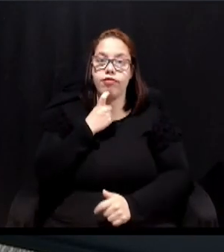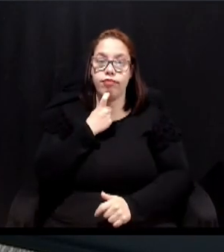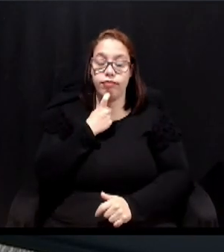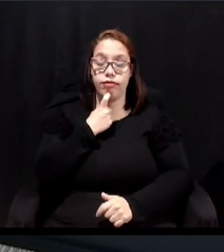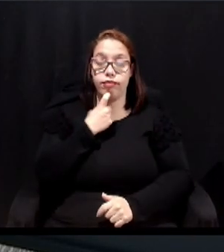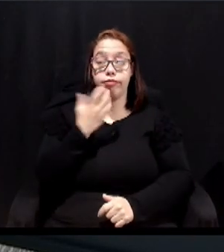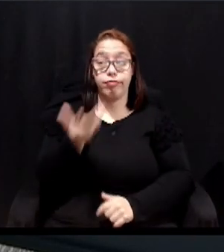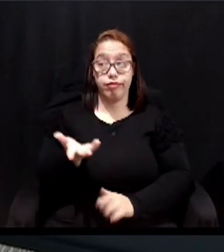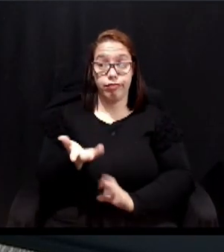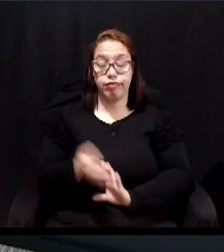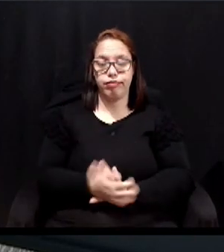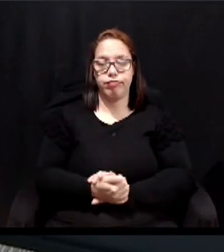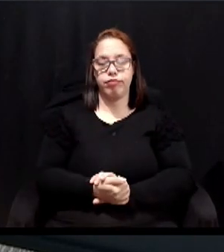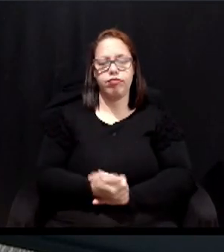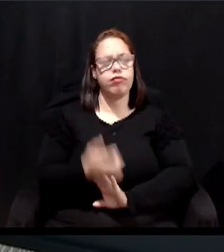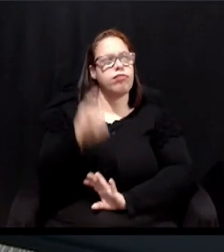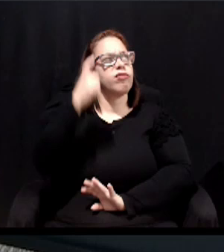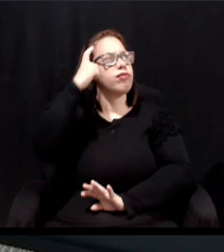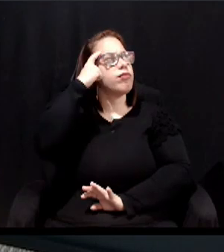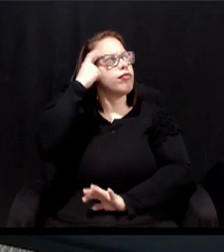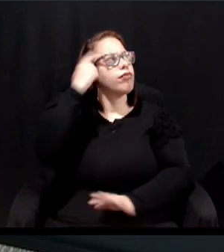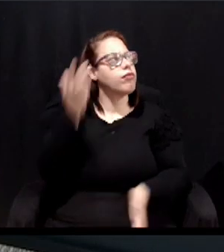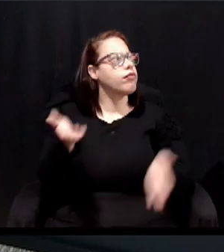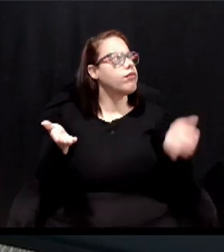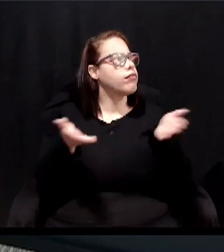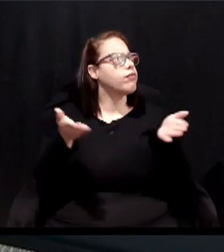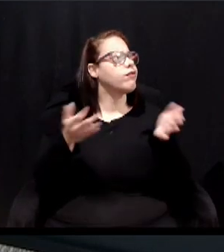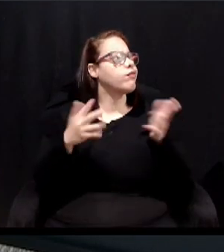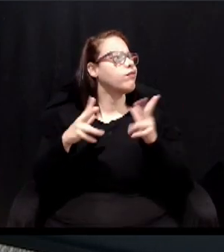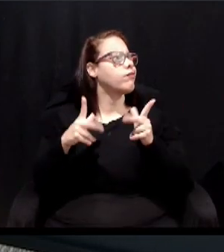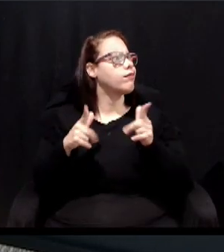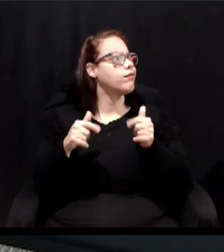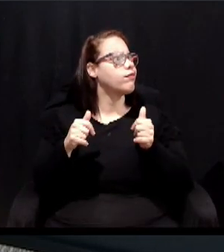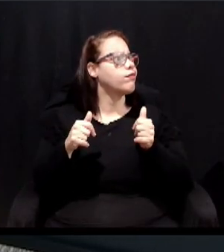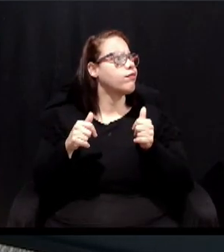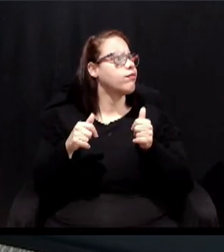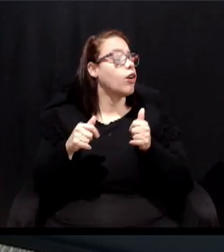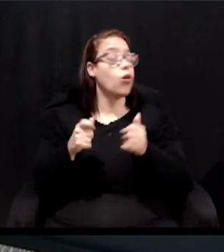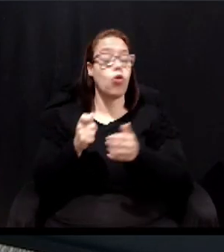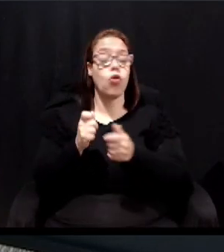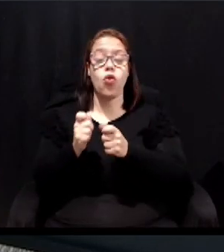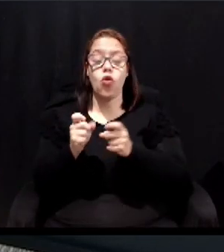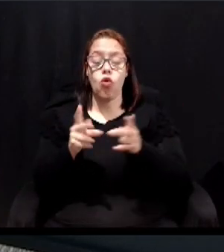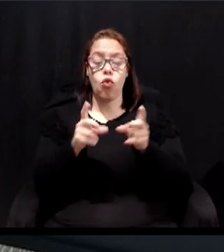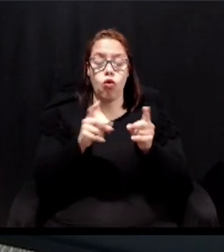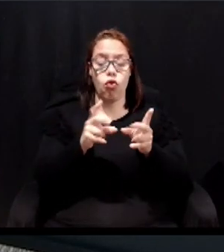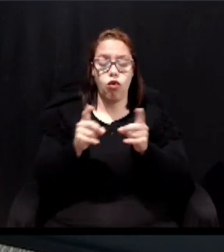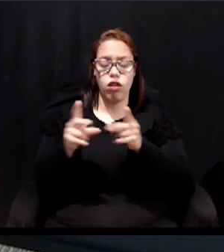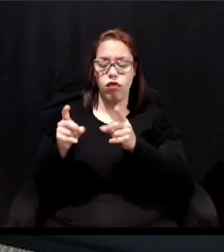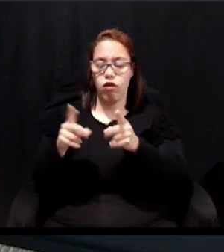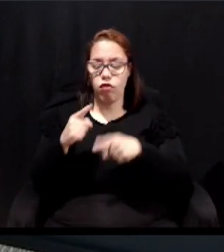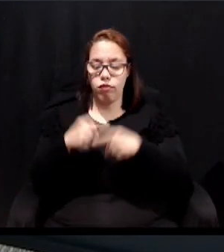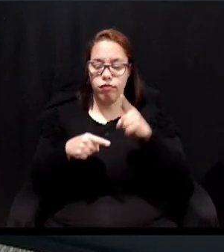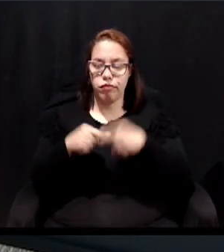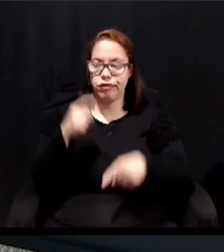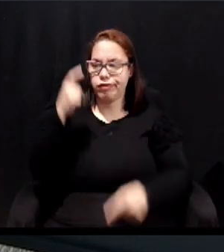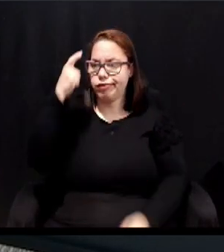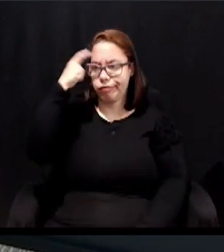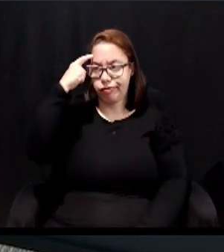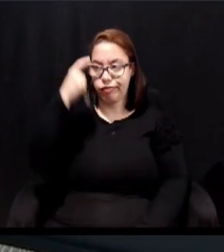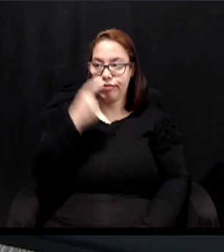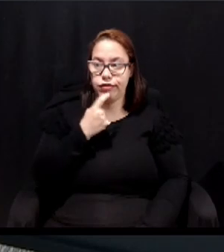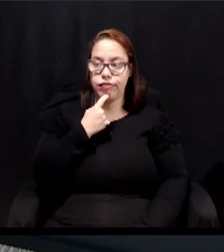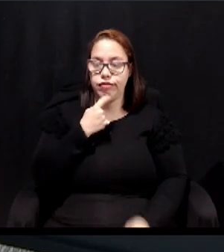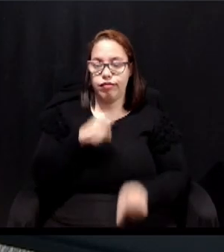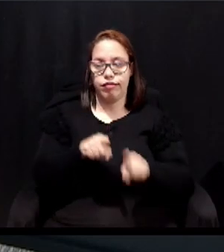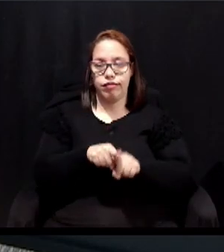a gente fica pensando hoje que todo mundo pensa, vou vender o produto. Só que tem que pensar que Campinas também é uma exportadora